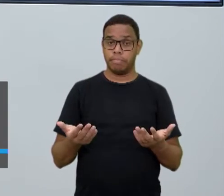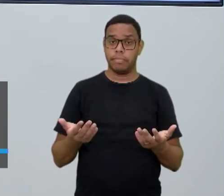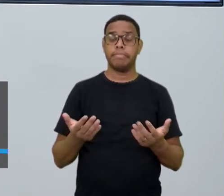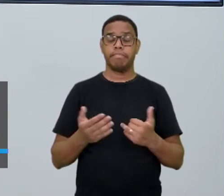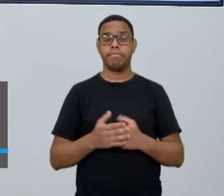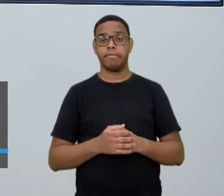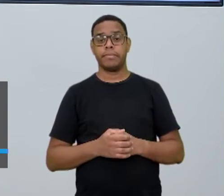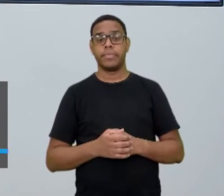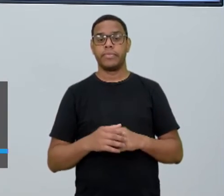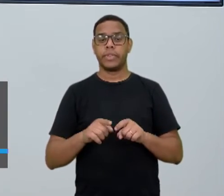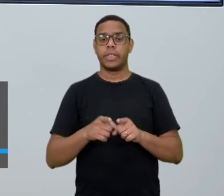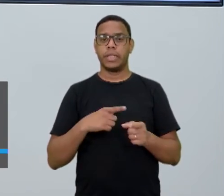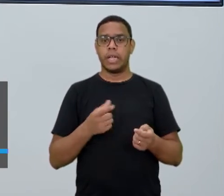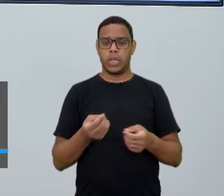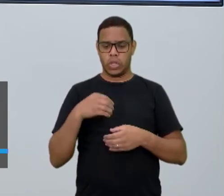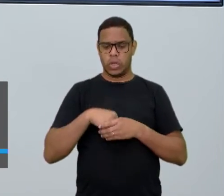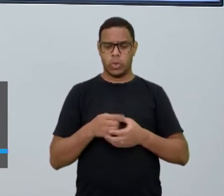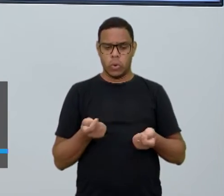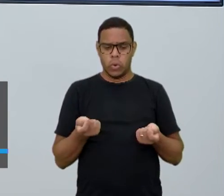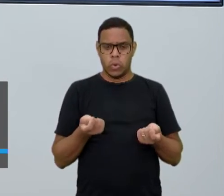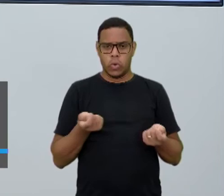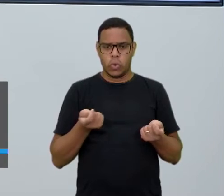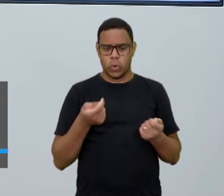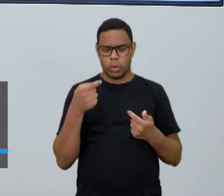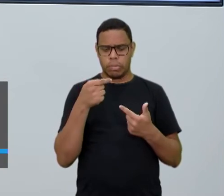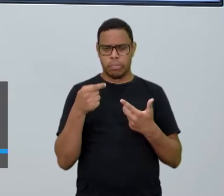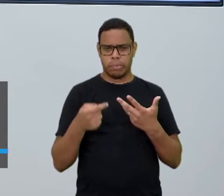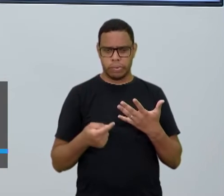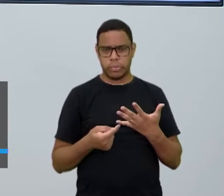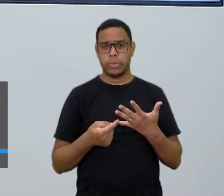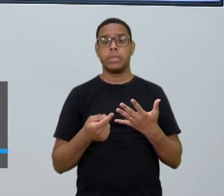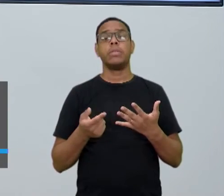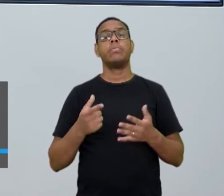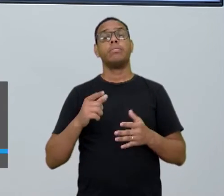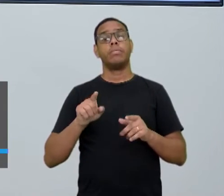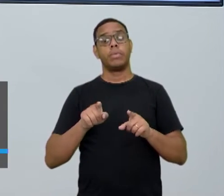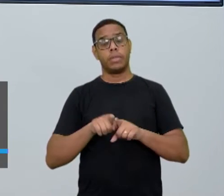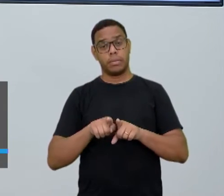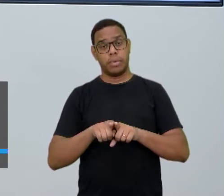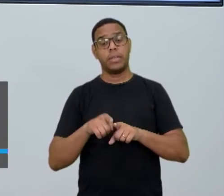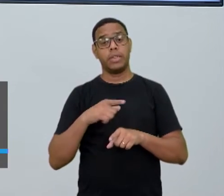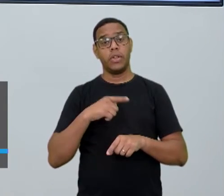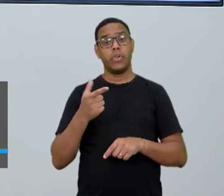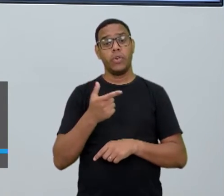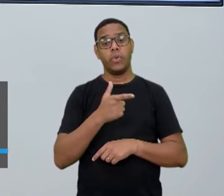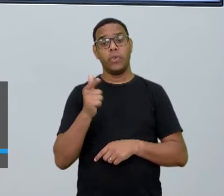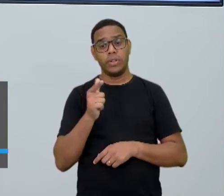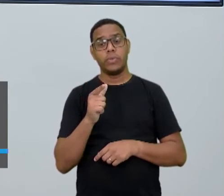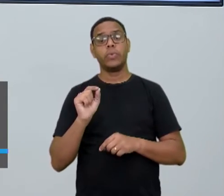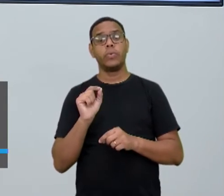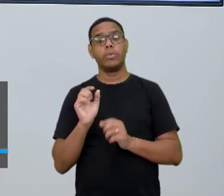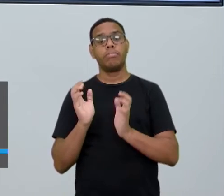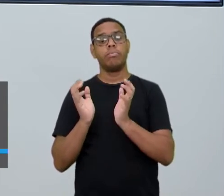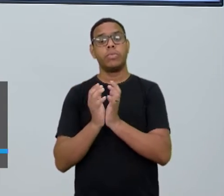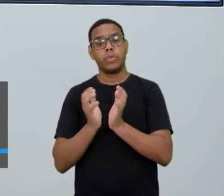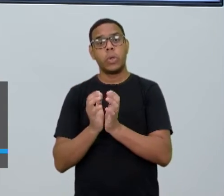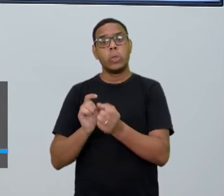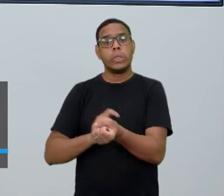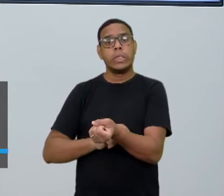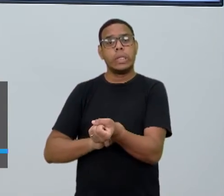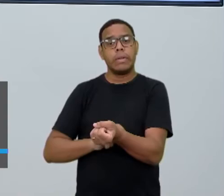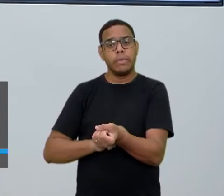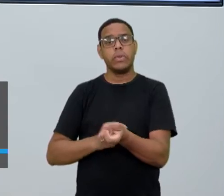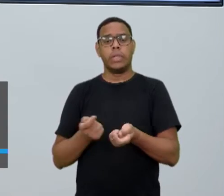dos reguladores e dos fatores hormonais, a gente tem o que a gente falou anteriormente, dos fatores nervosos,